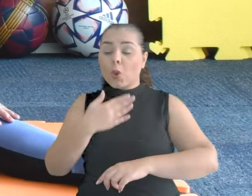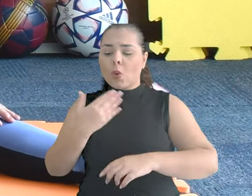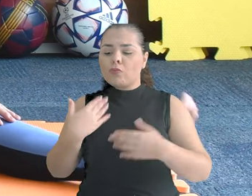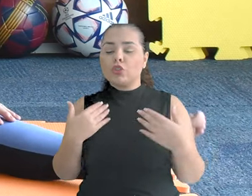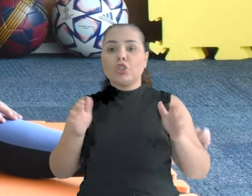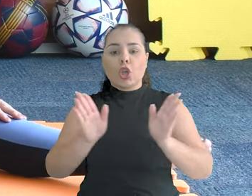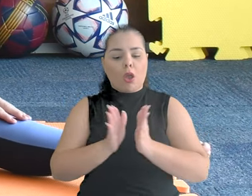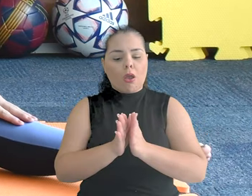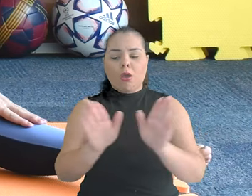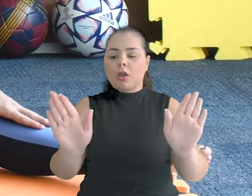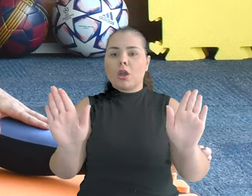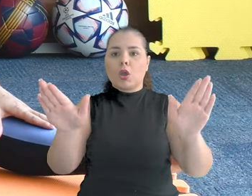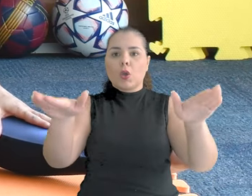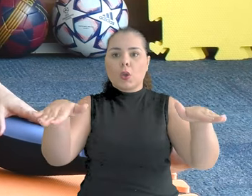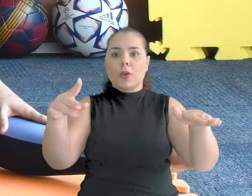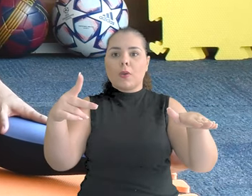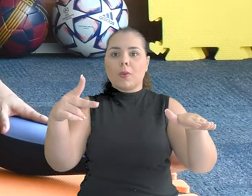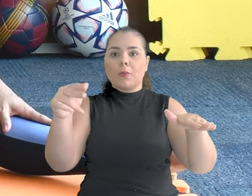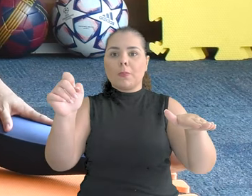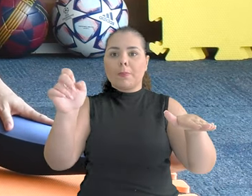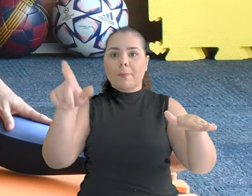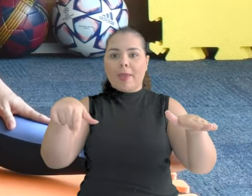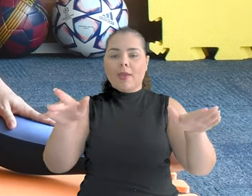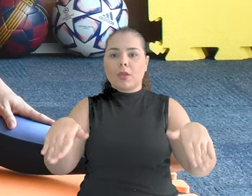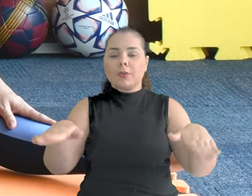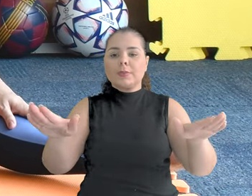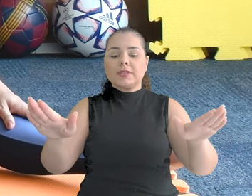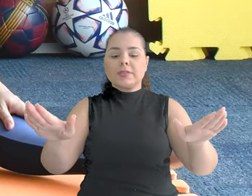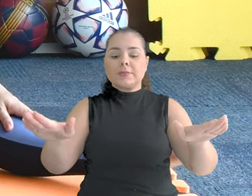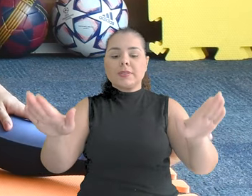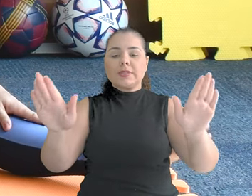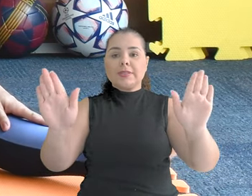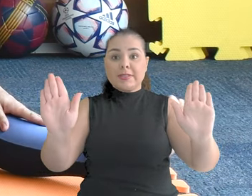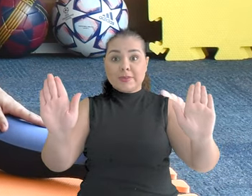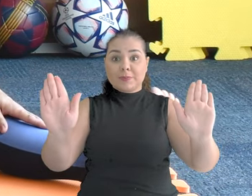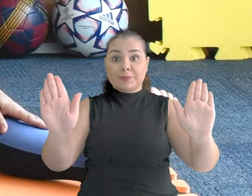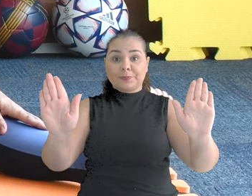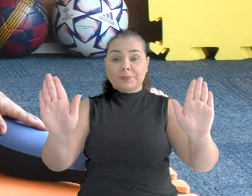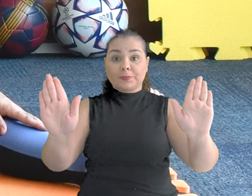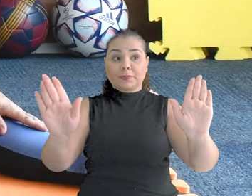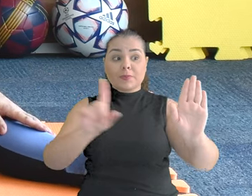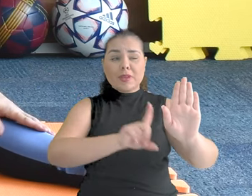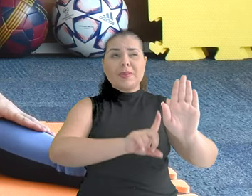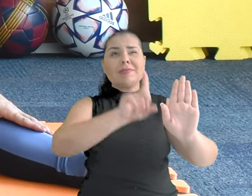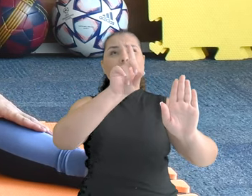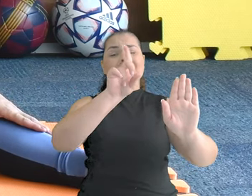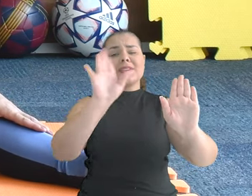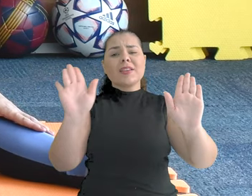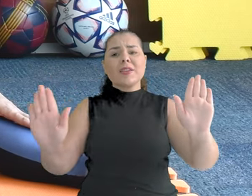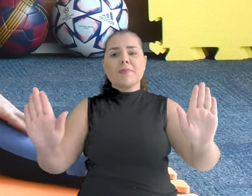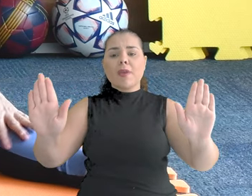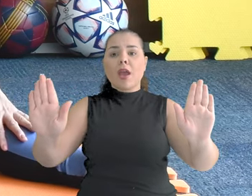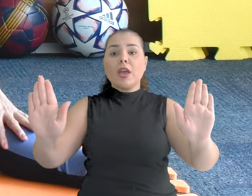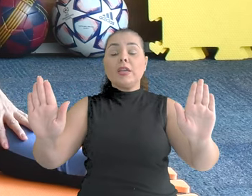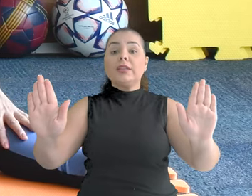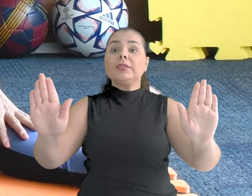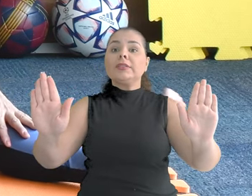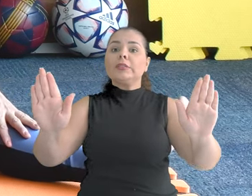para cima, pontinha do pé para baixo. Aponte os dedos lá para o